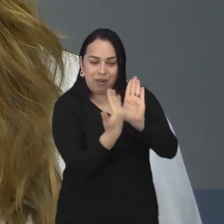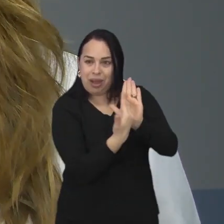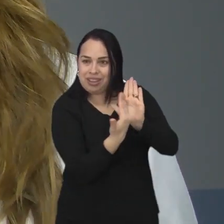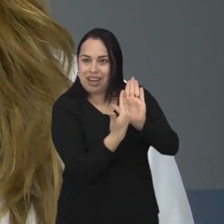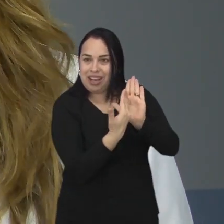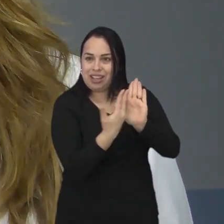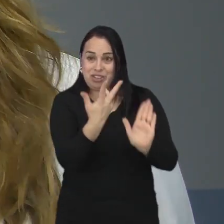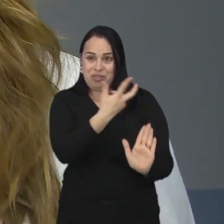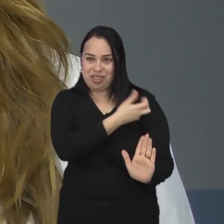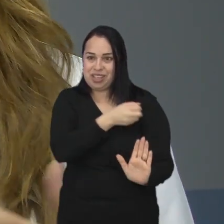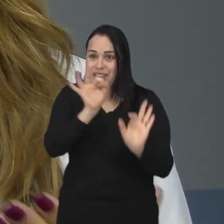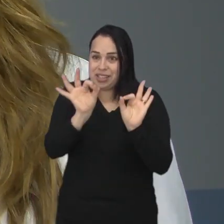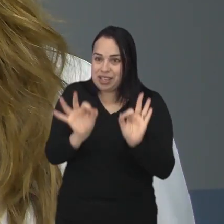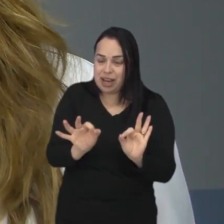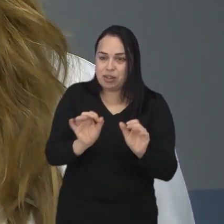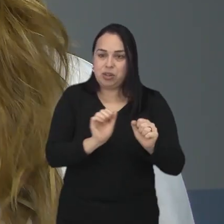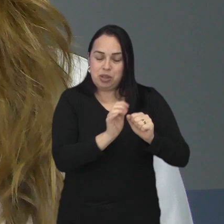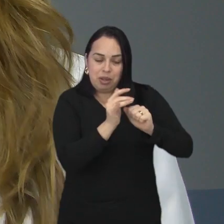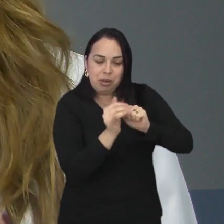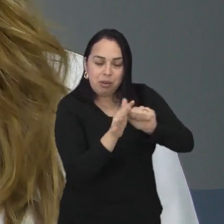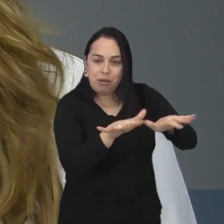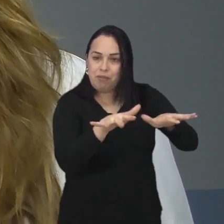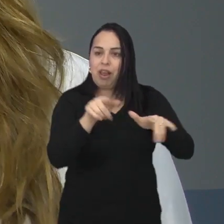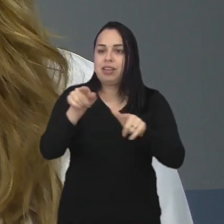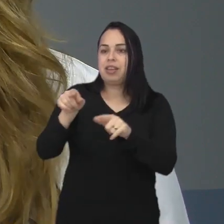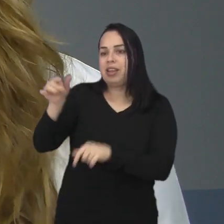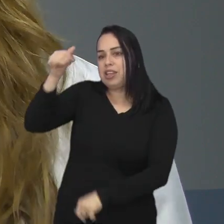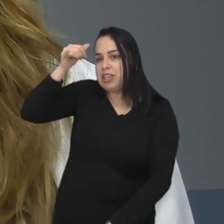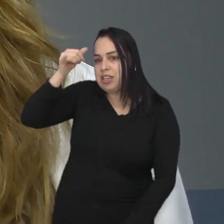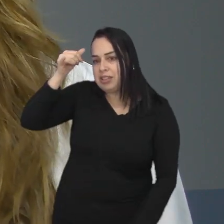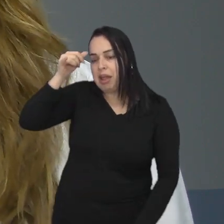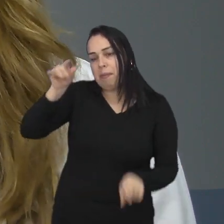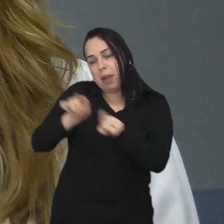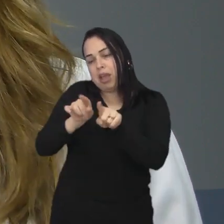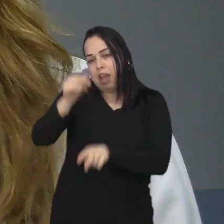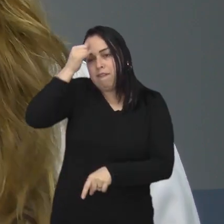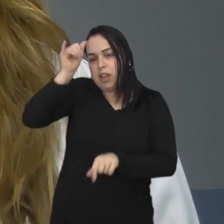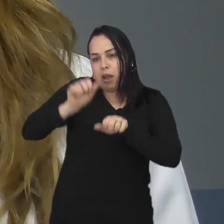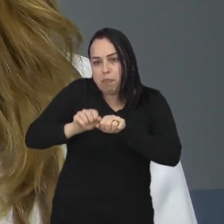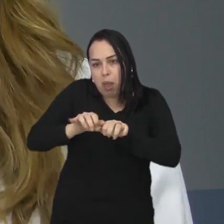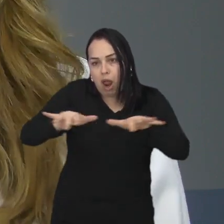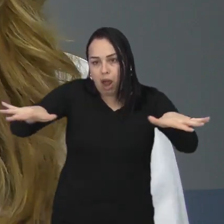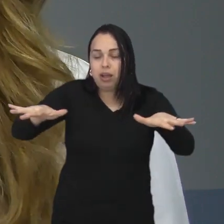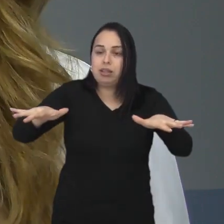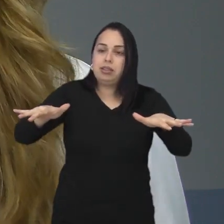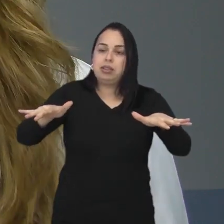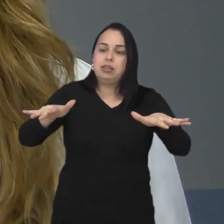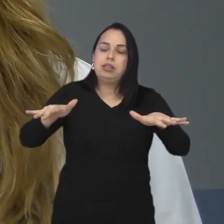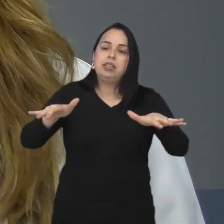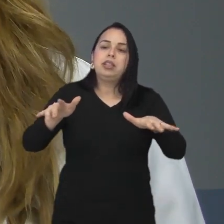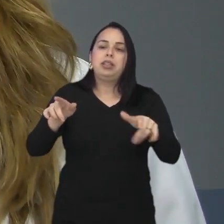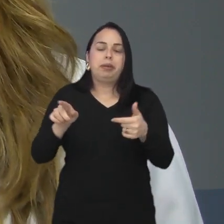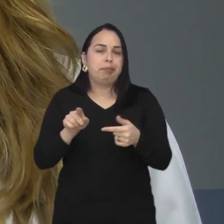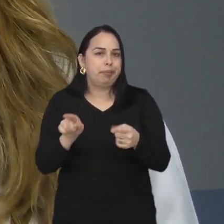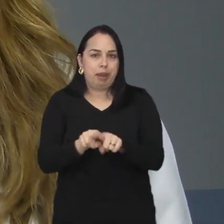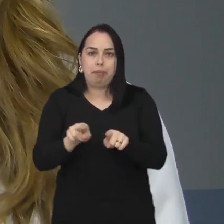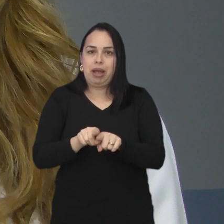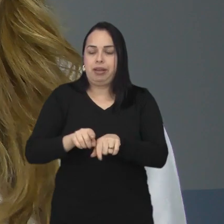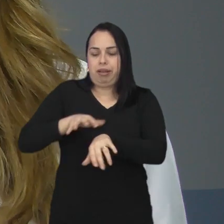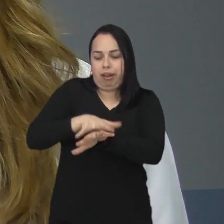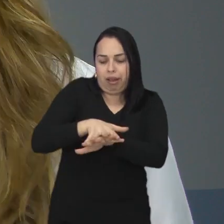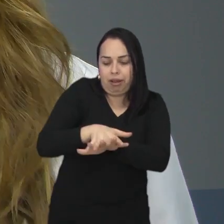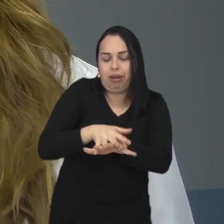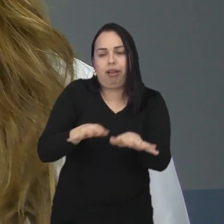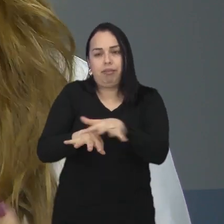em dia, como de influenza, do coronavírus, que isso também diminui a propagação das doenças. E melhorar todas essas medidas de higiene que eu